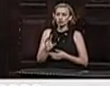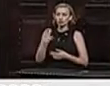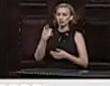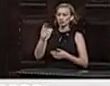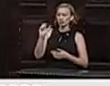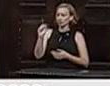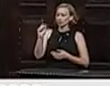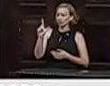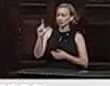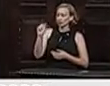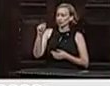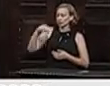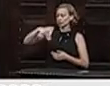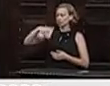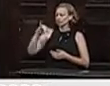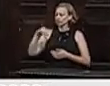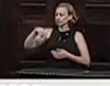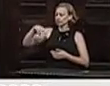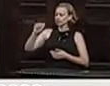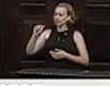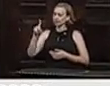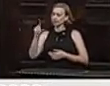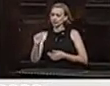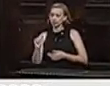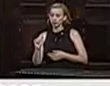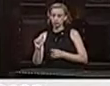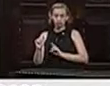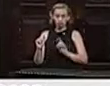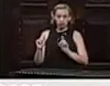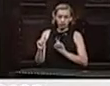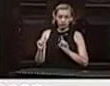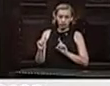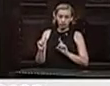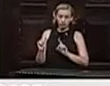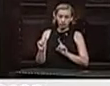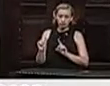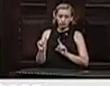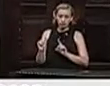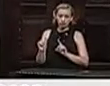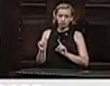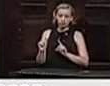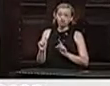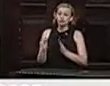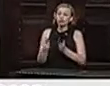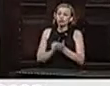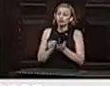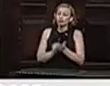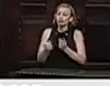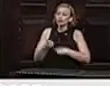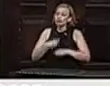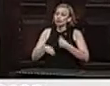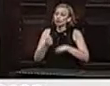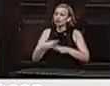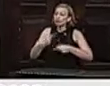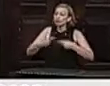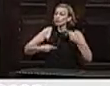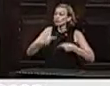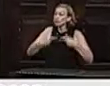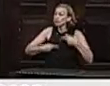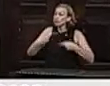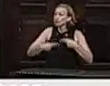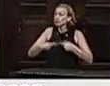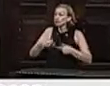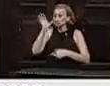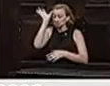uma desgraça política que recai sobre o Rio de Janeiro nos últimos 10 anos e nós vamos votar um orçamento que evidentemente não resolve,